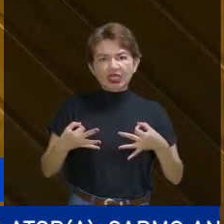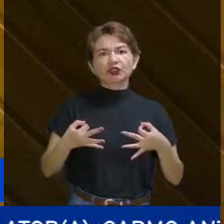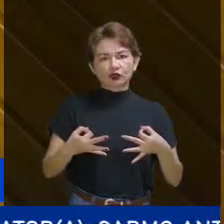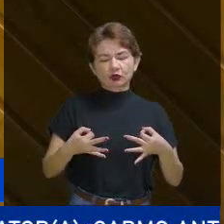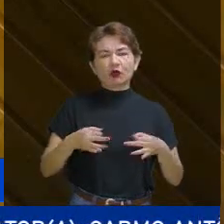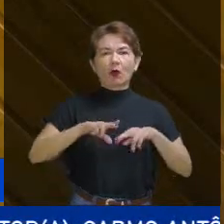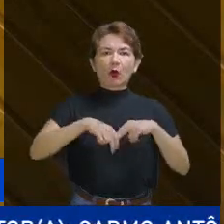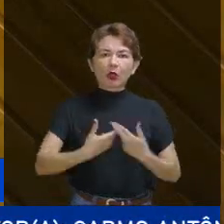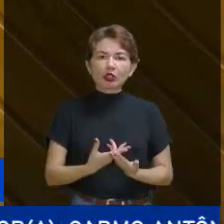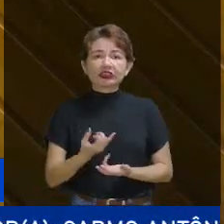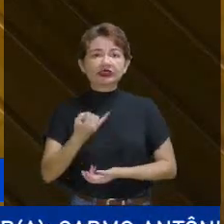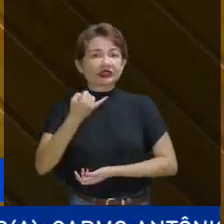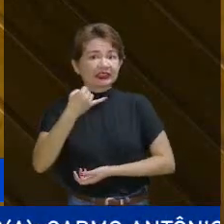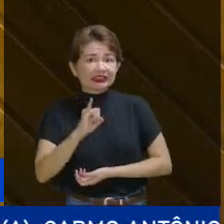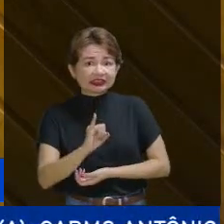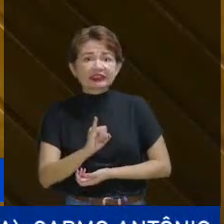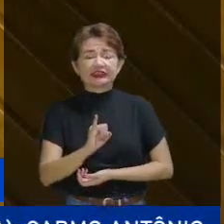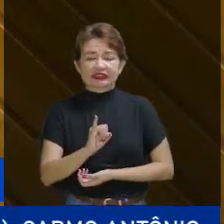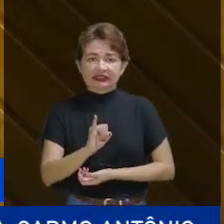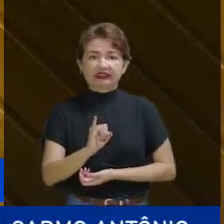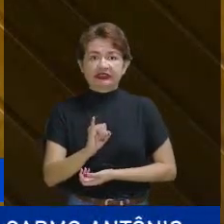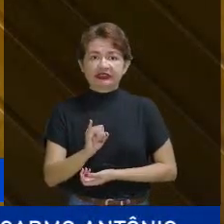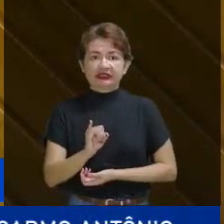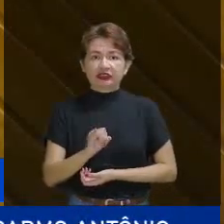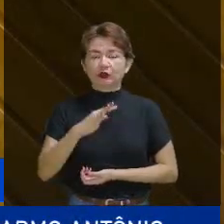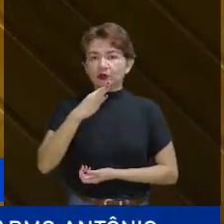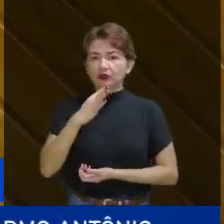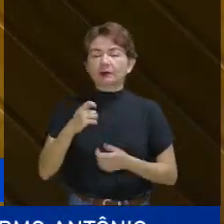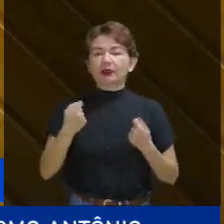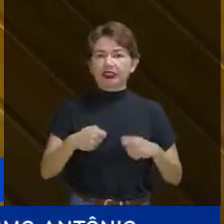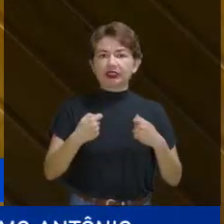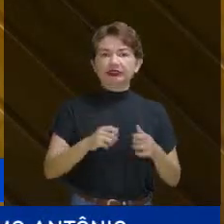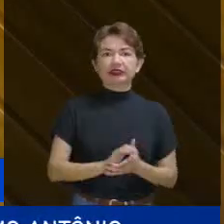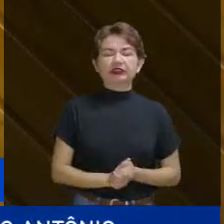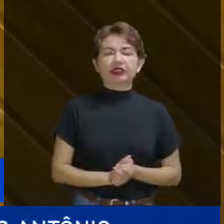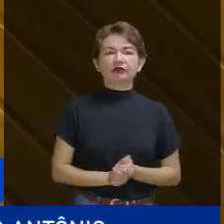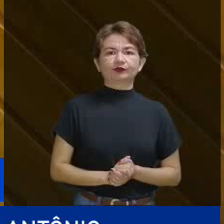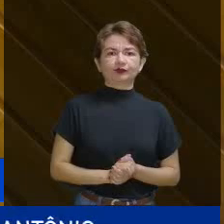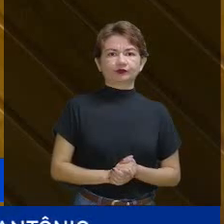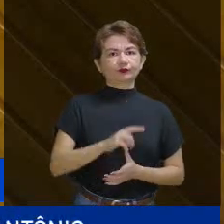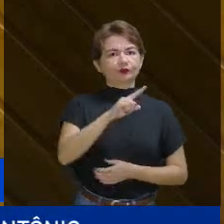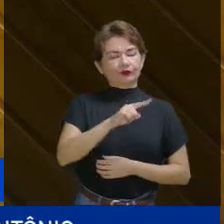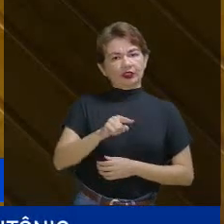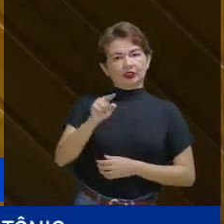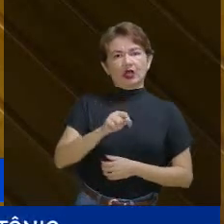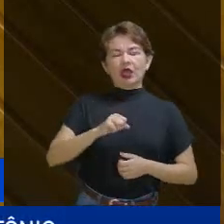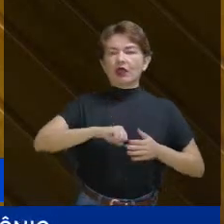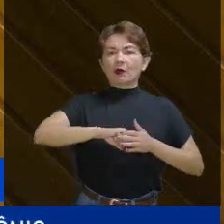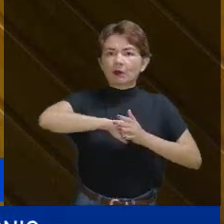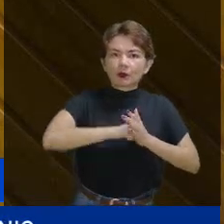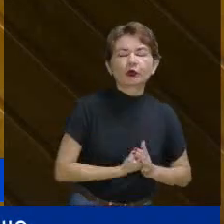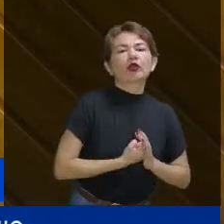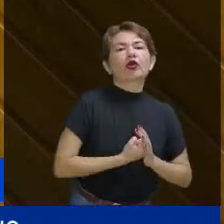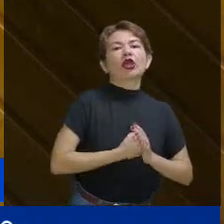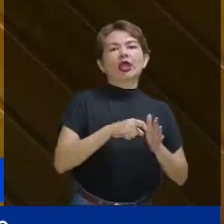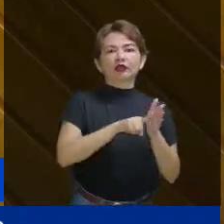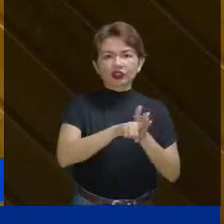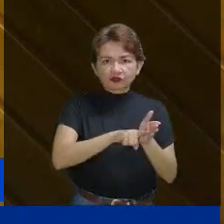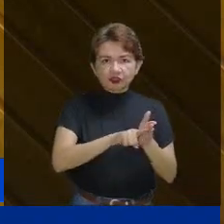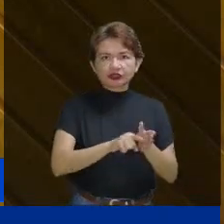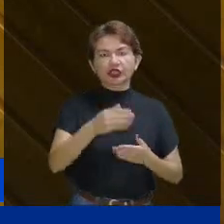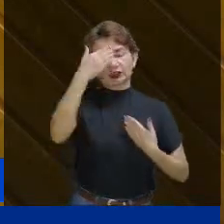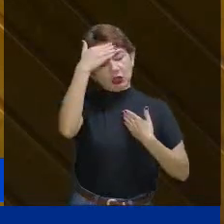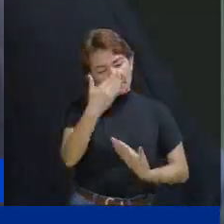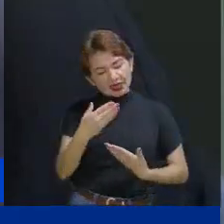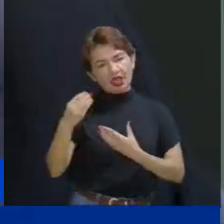como consequência desse reconhecimento de nulidade, requer-se o trancamento da investigação em andamento. Obrigado, senhor presidente,